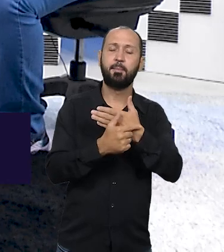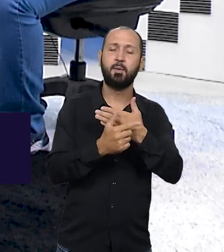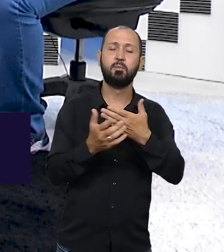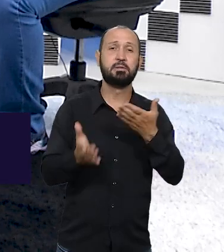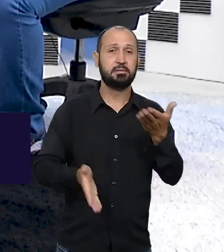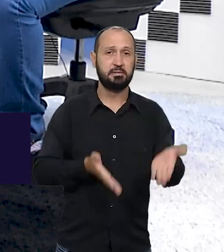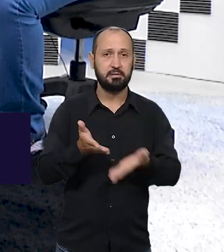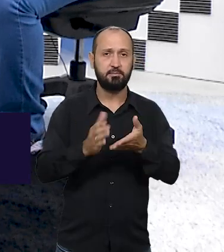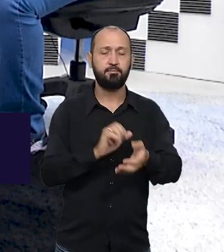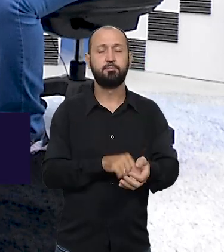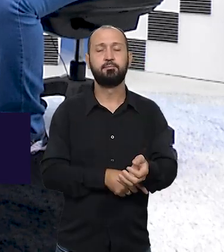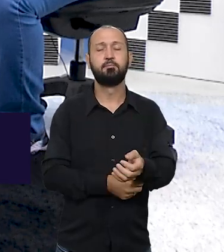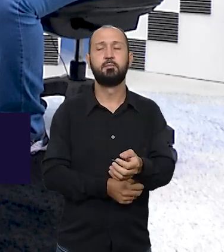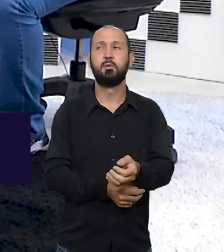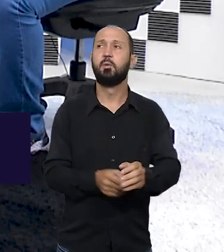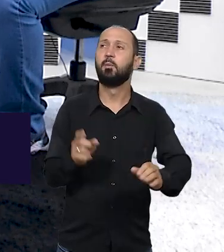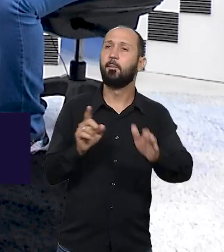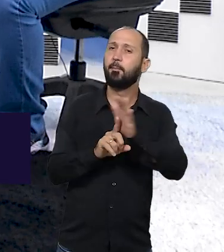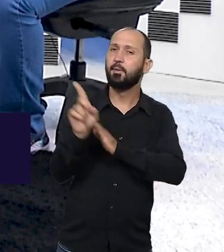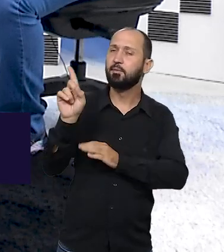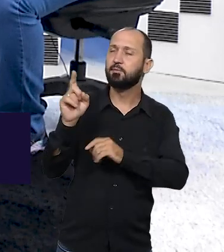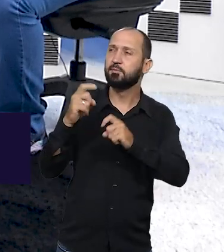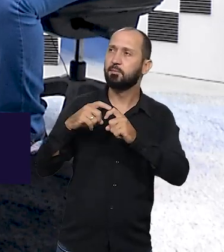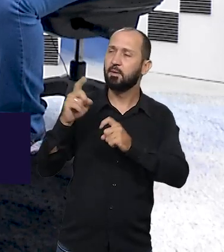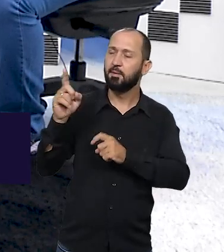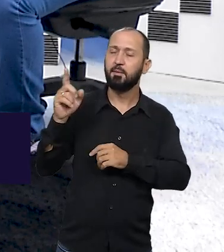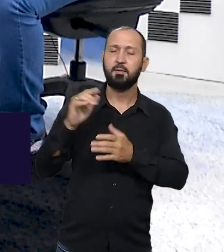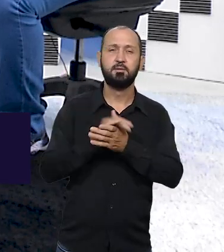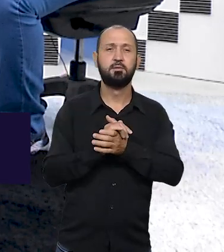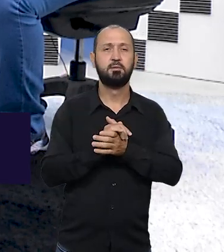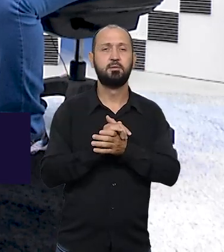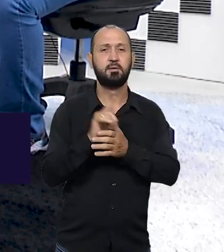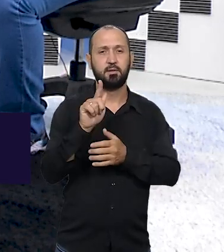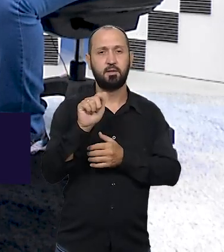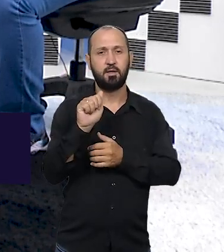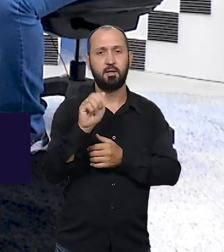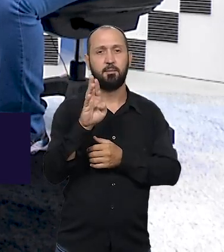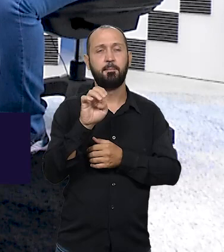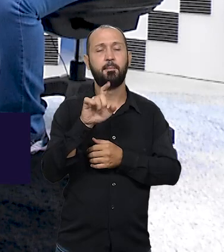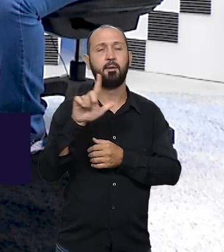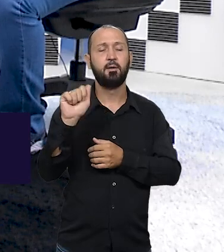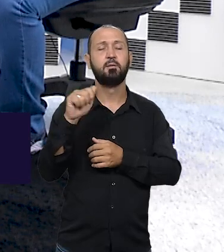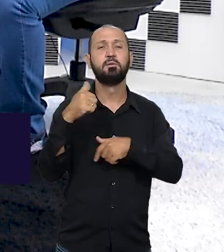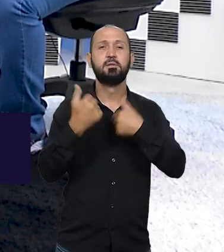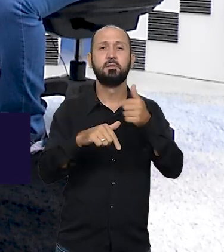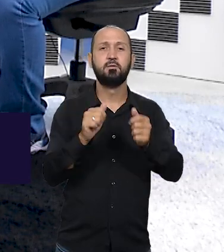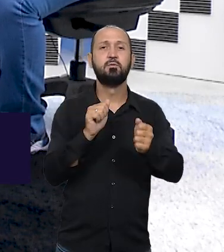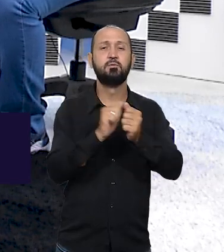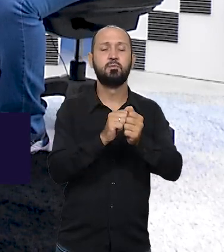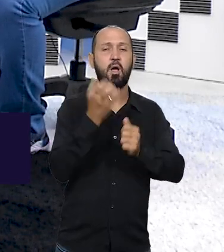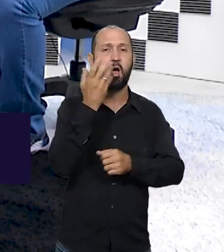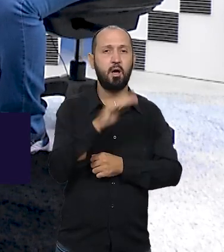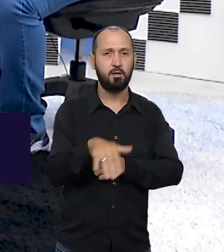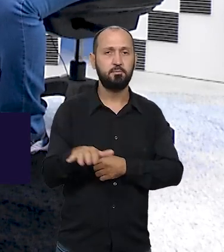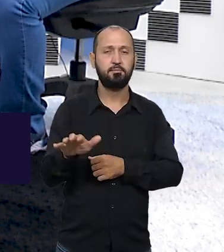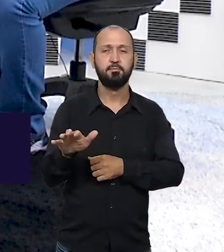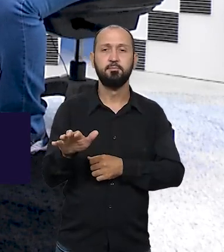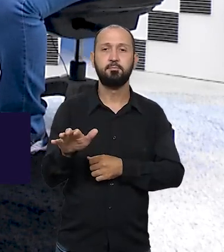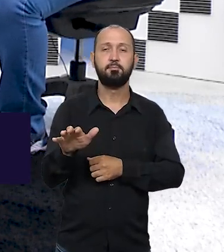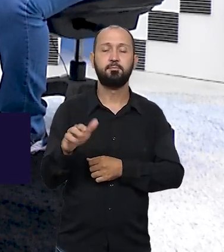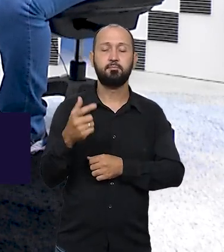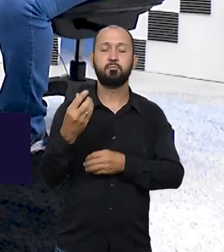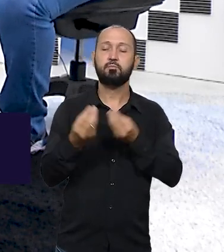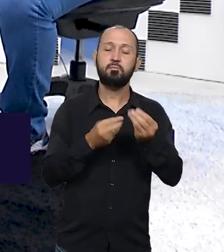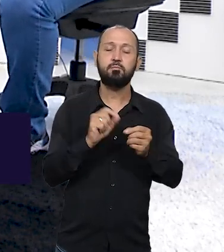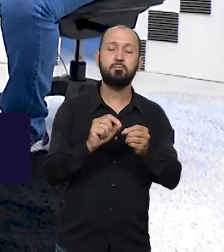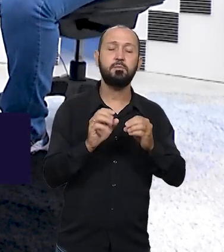da terapeuta, né? Eu pergunto para a Gabriela, como que é esse trabalho feito com crianças, no